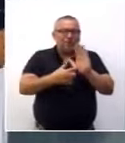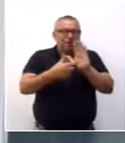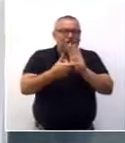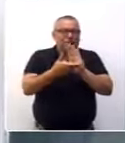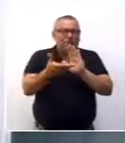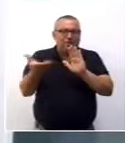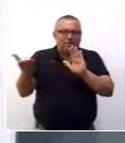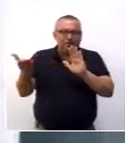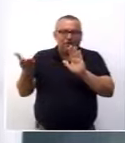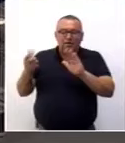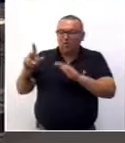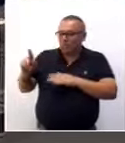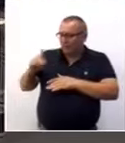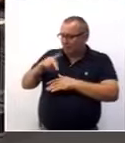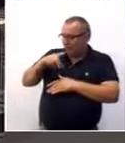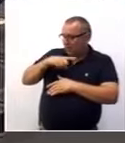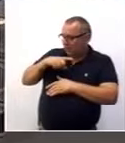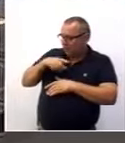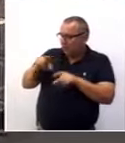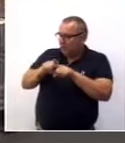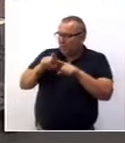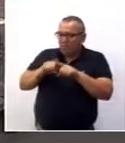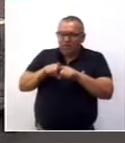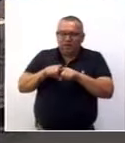vocês. Professor João, temos mais aqui a